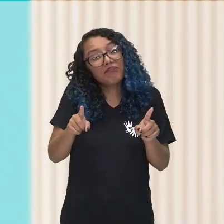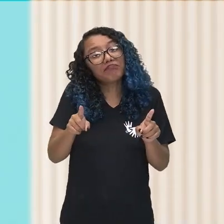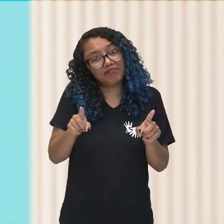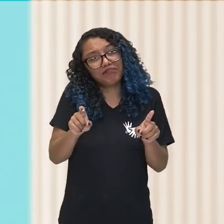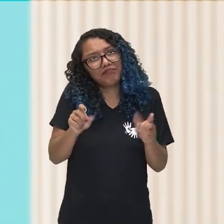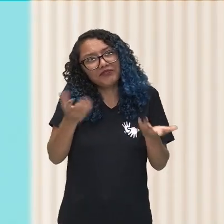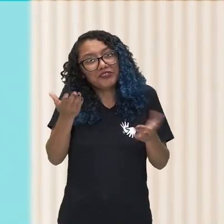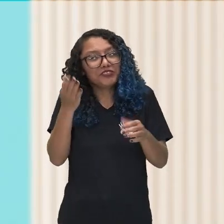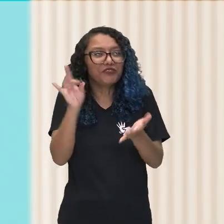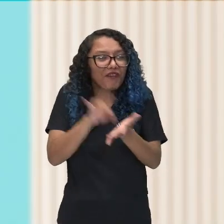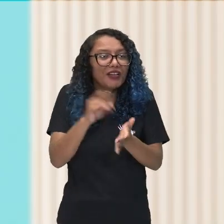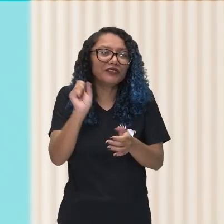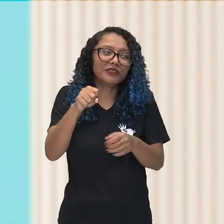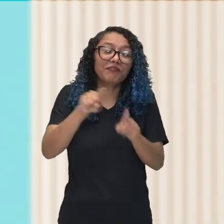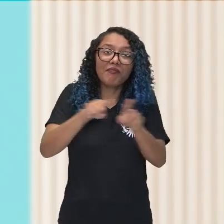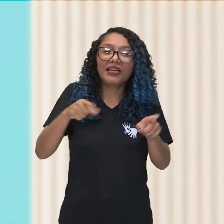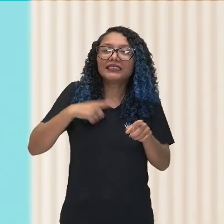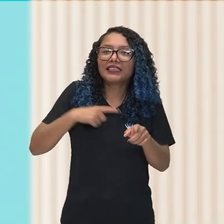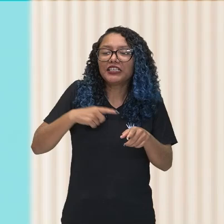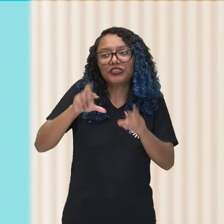mudança está em pequenas